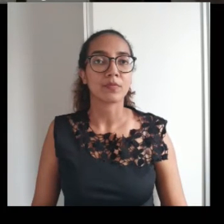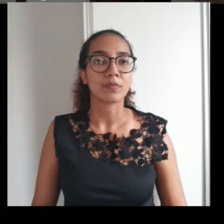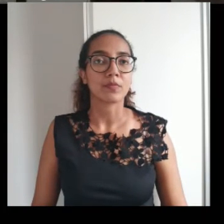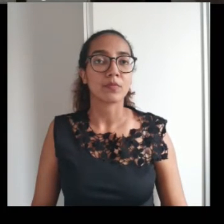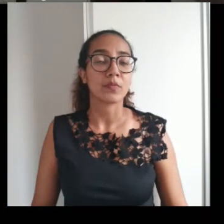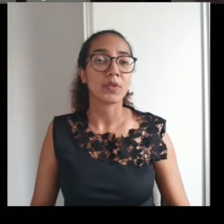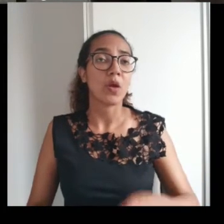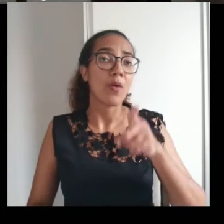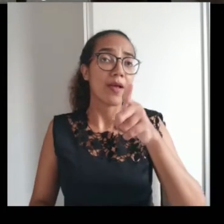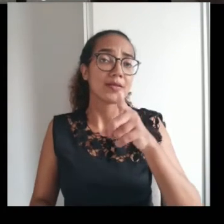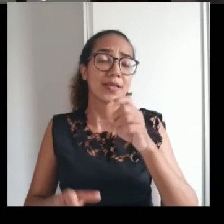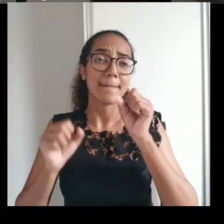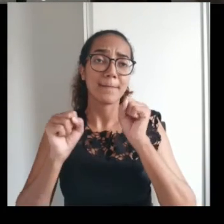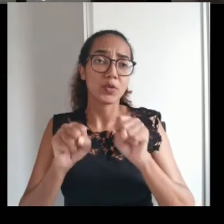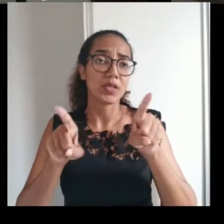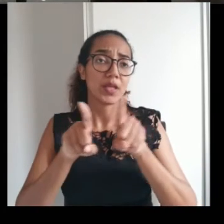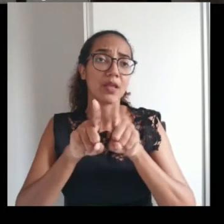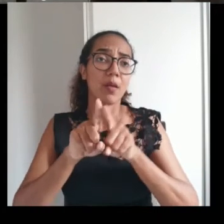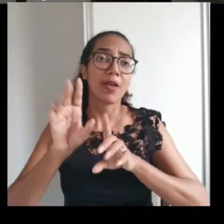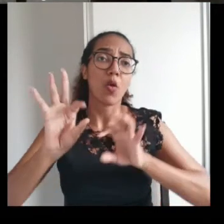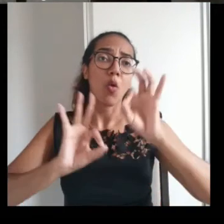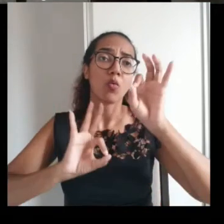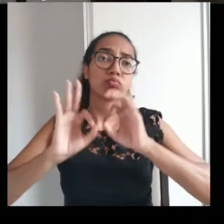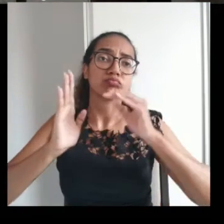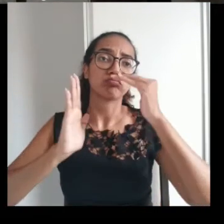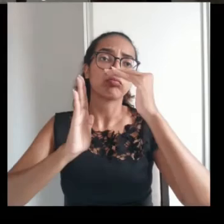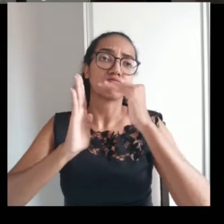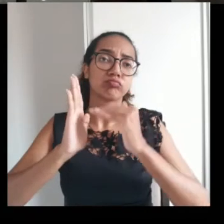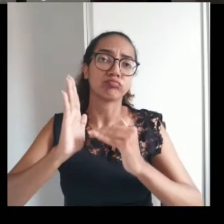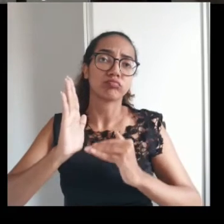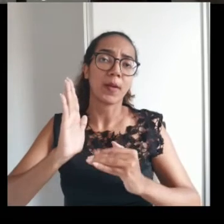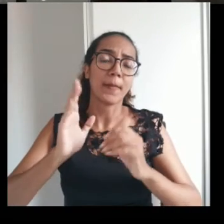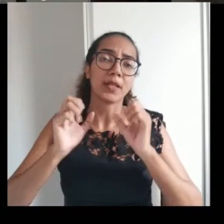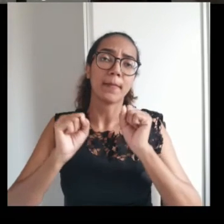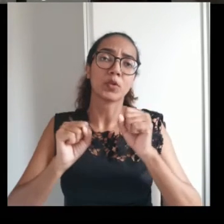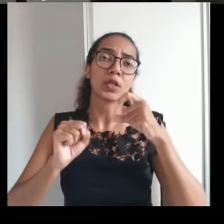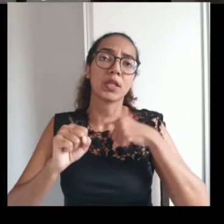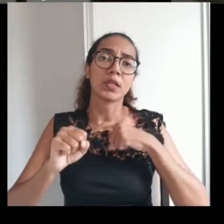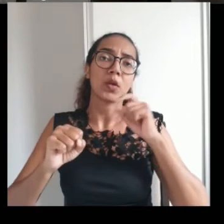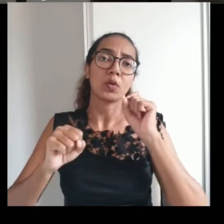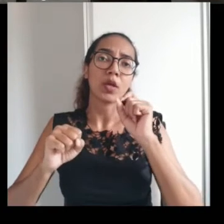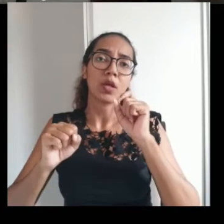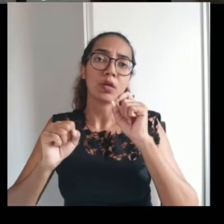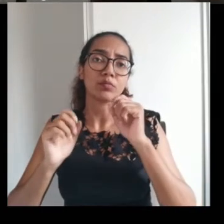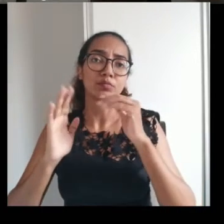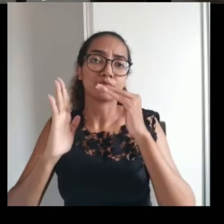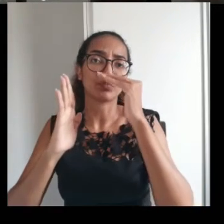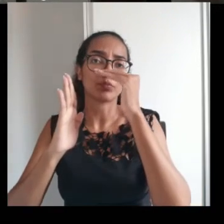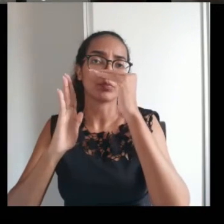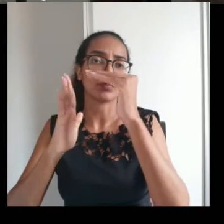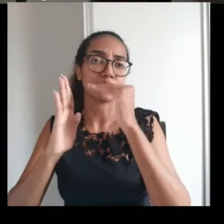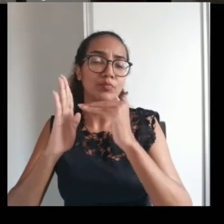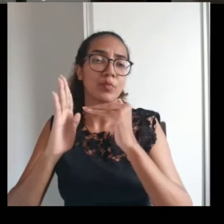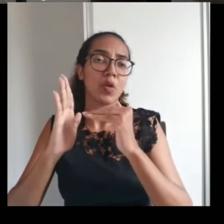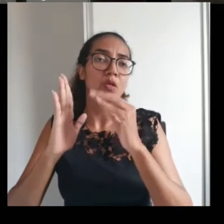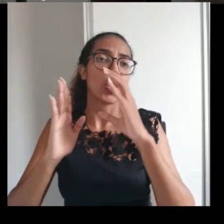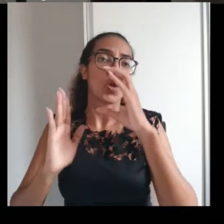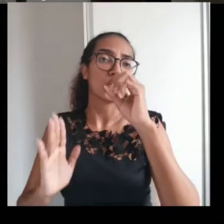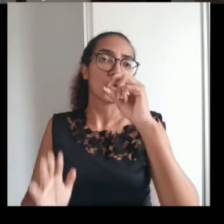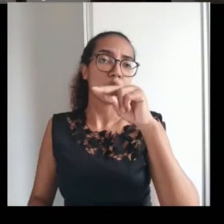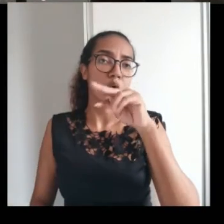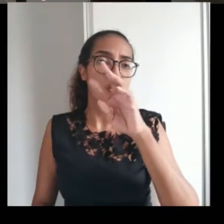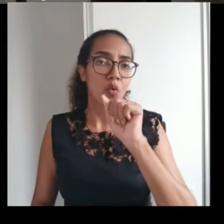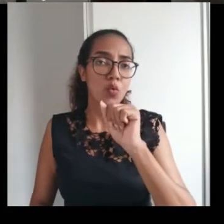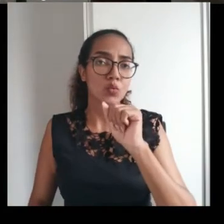Poderia imaginar aqui que eu tenho os meus repositórios, né, repositório de conta, repositório